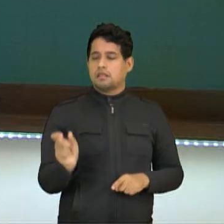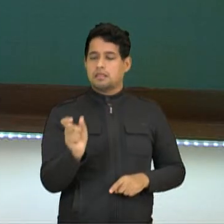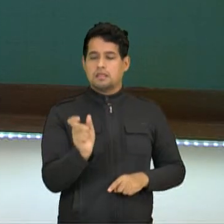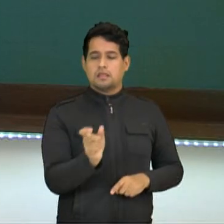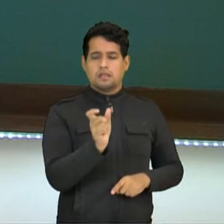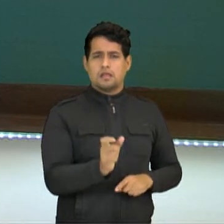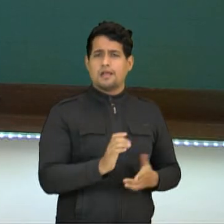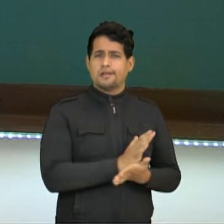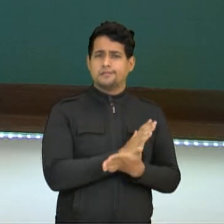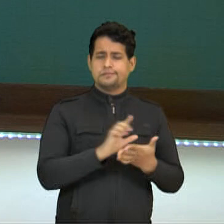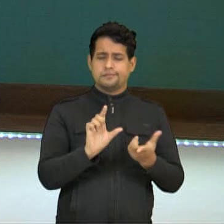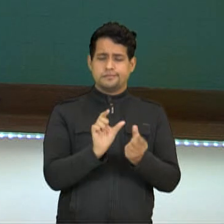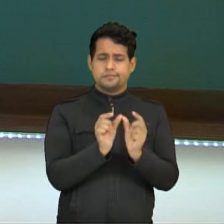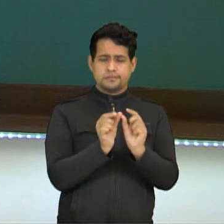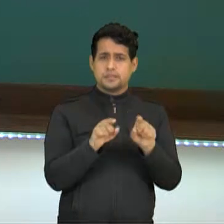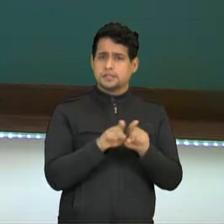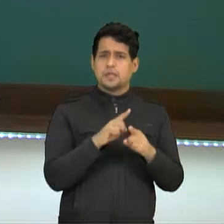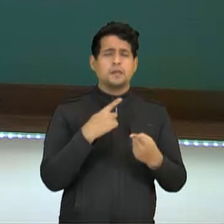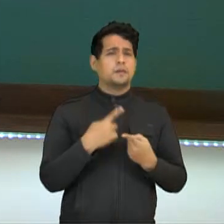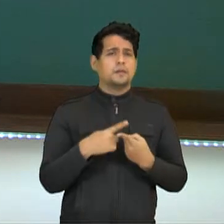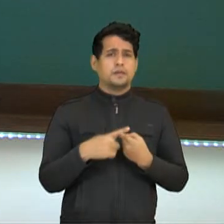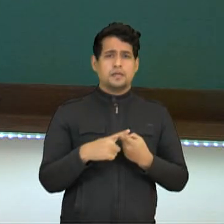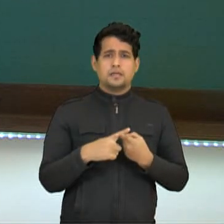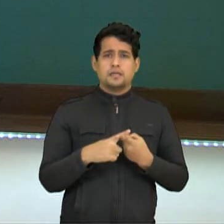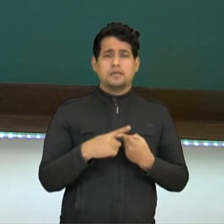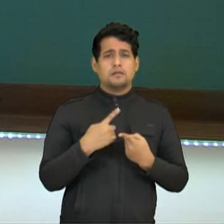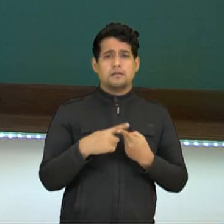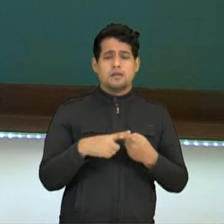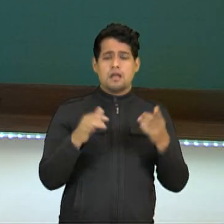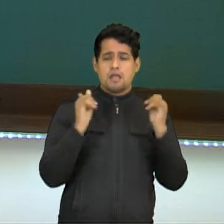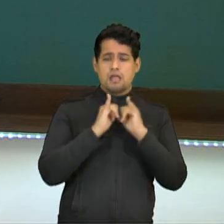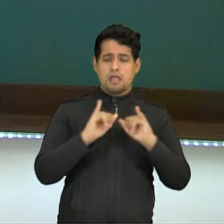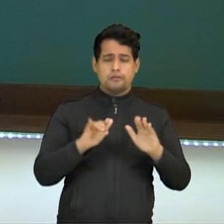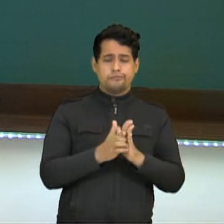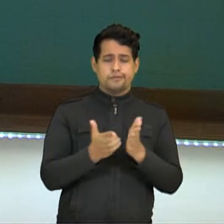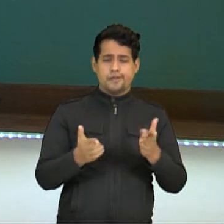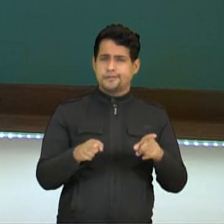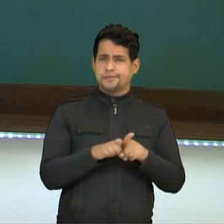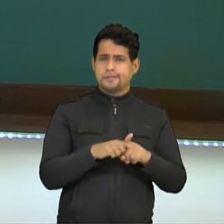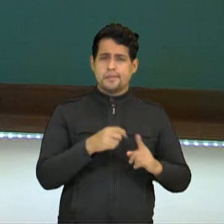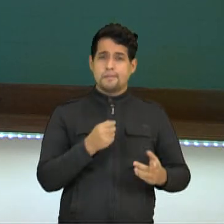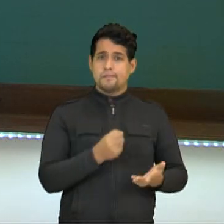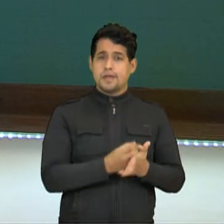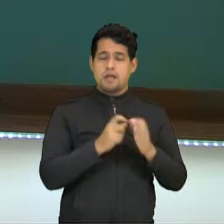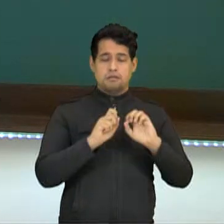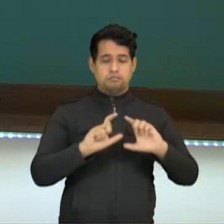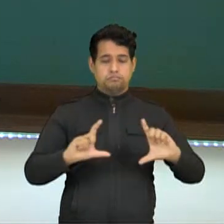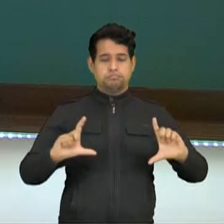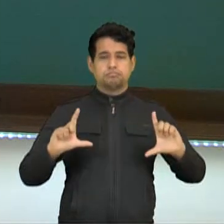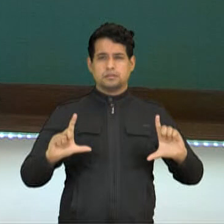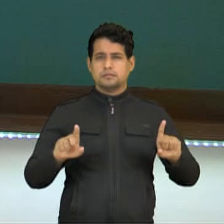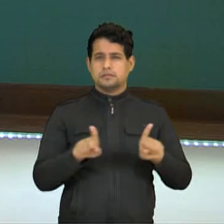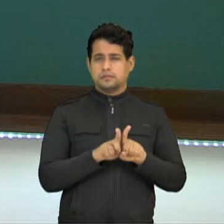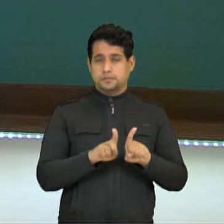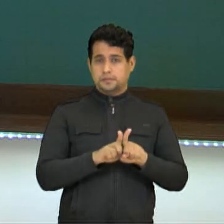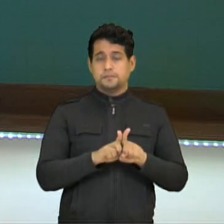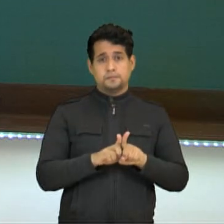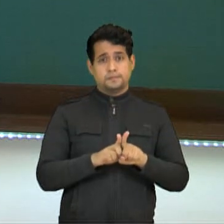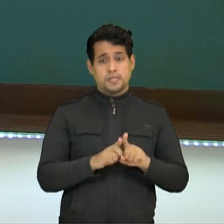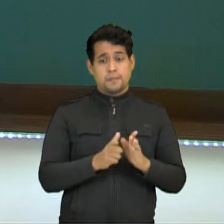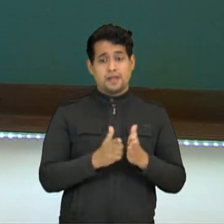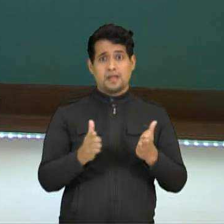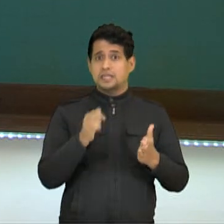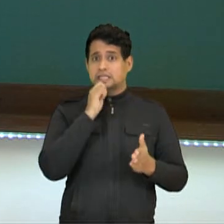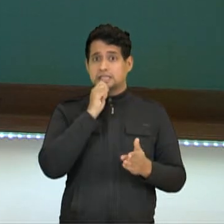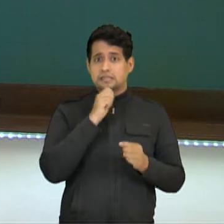classificados, geralmente, eles são pequenos, porque quando você anunciava no jornal, você pagava pelo tamanho do classificado. Então,